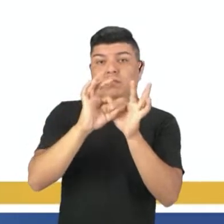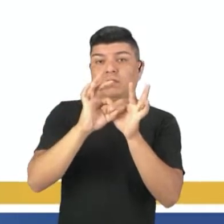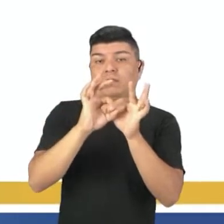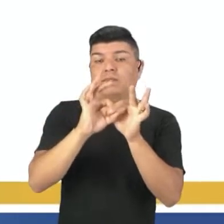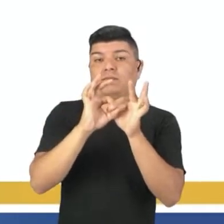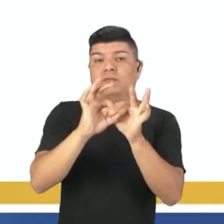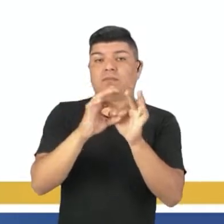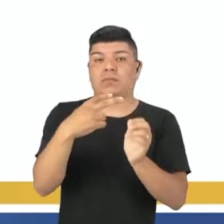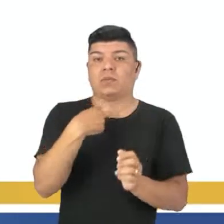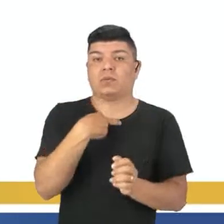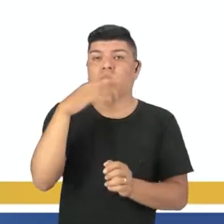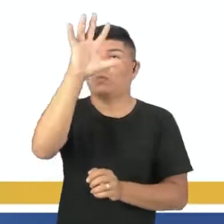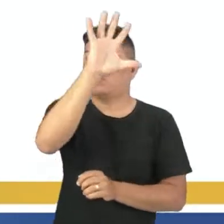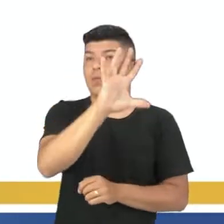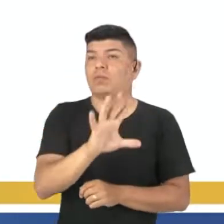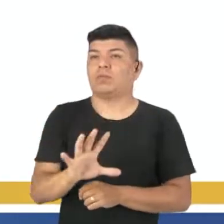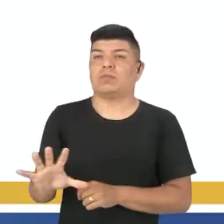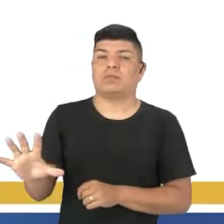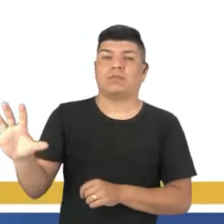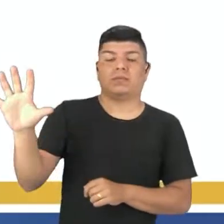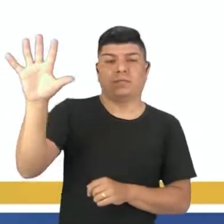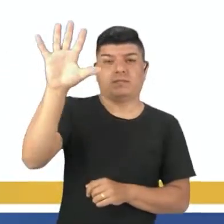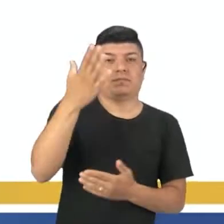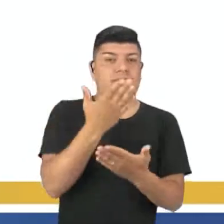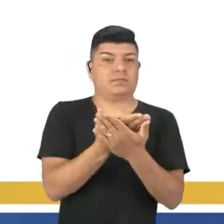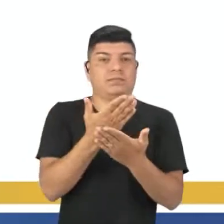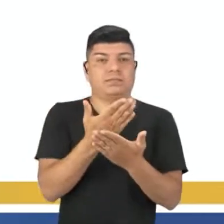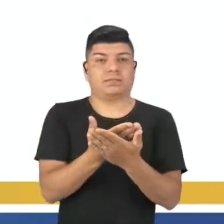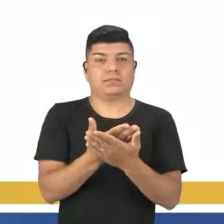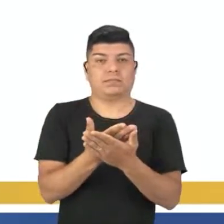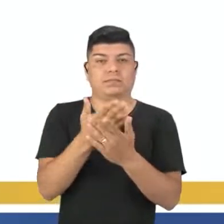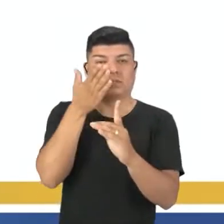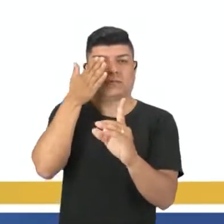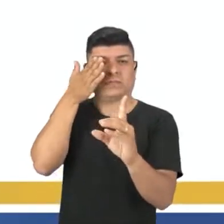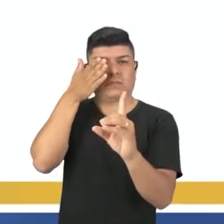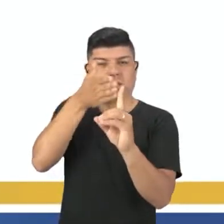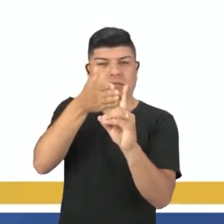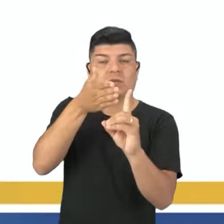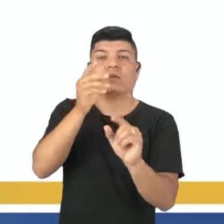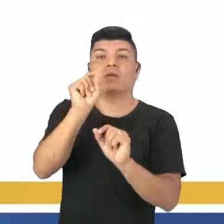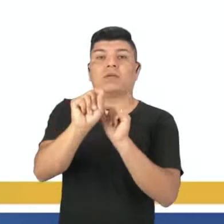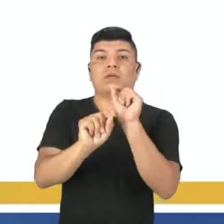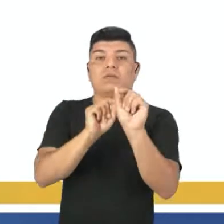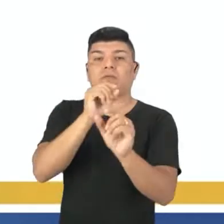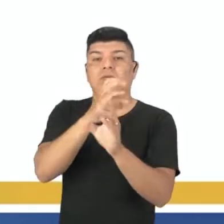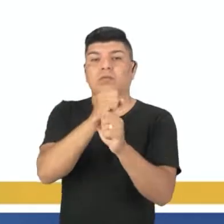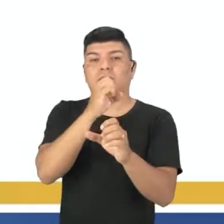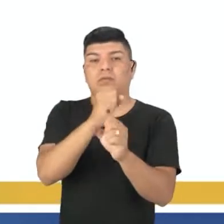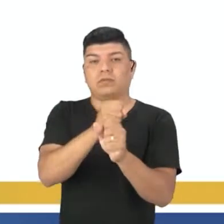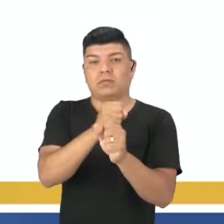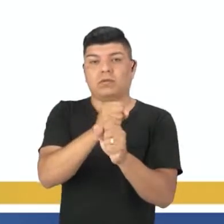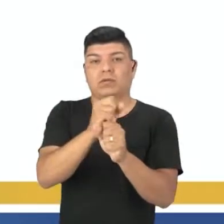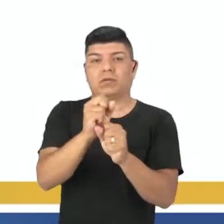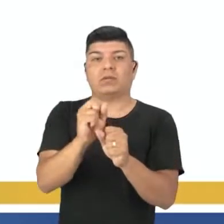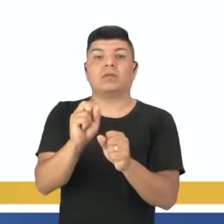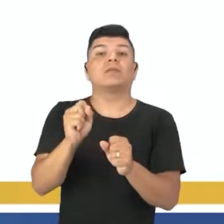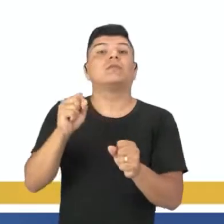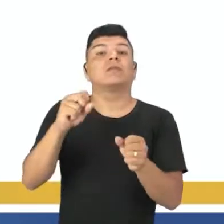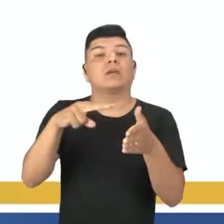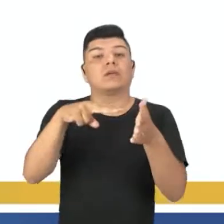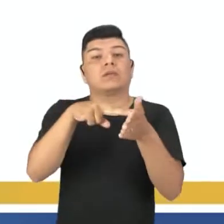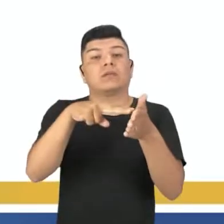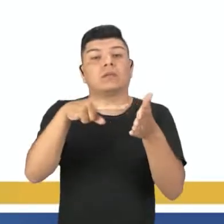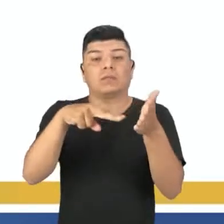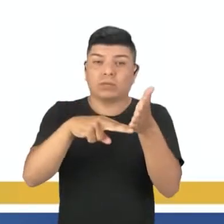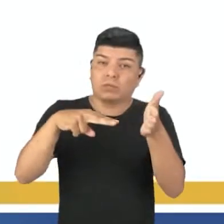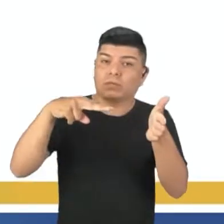sua ocupação no espaço. Então, nesta aula, nós vamos focar nossa atenção aí no cálculo de volumes de prismas. Vamos